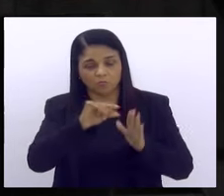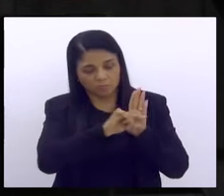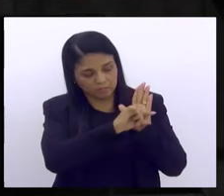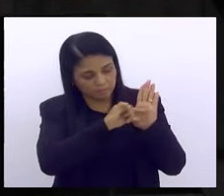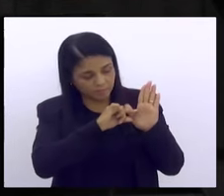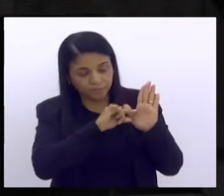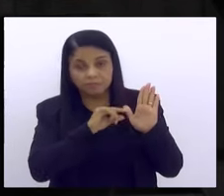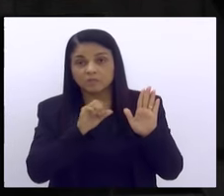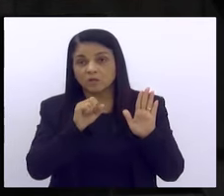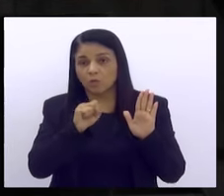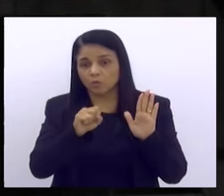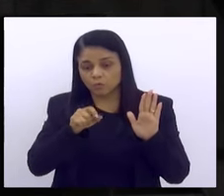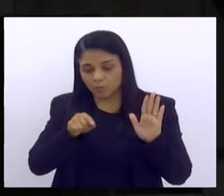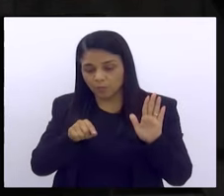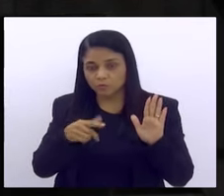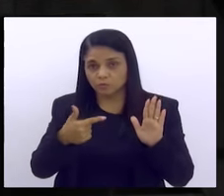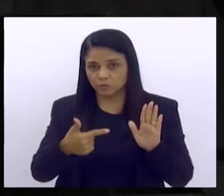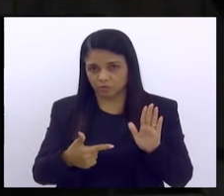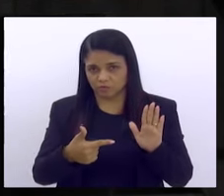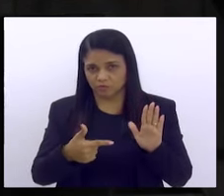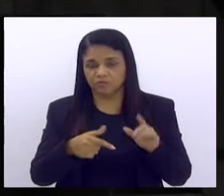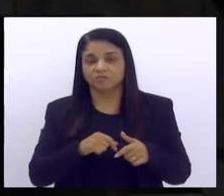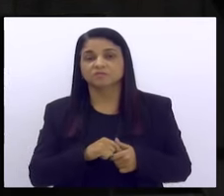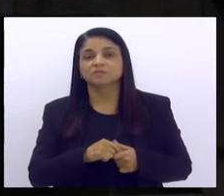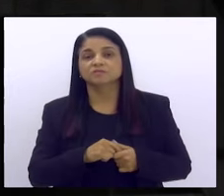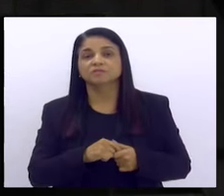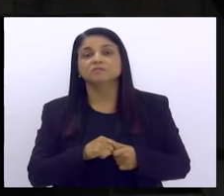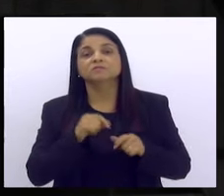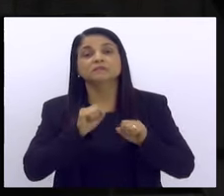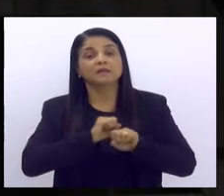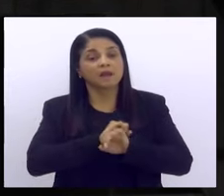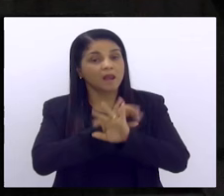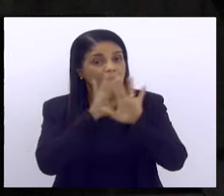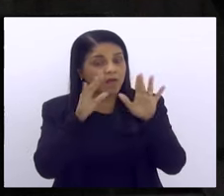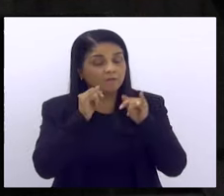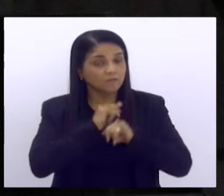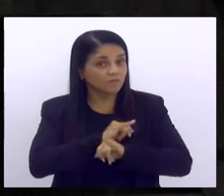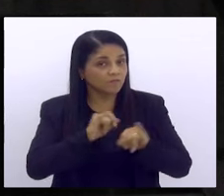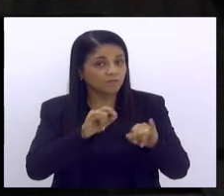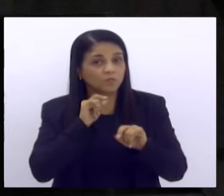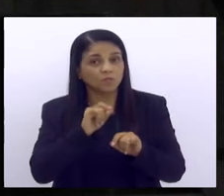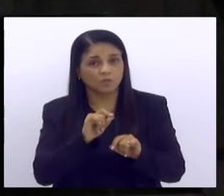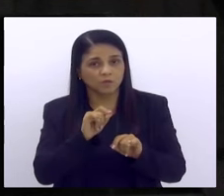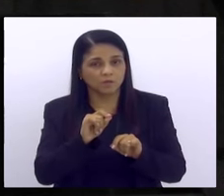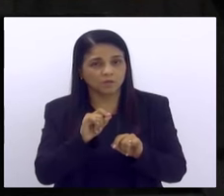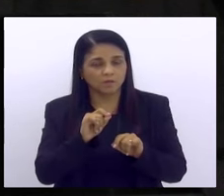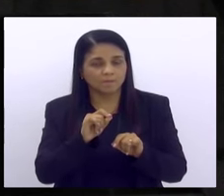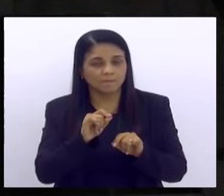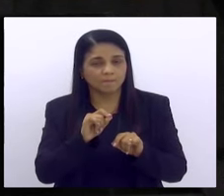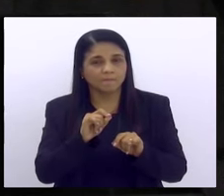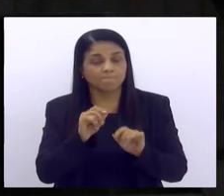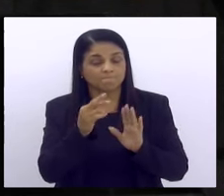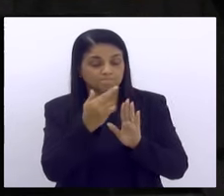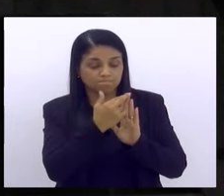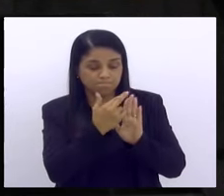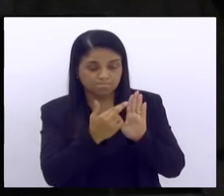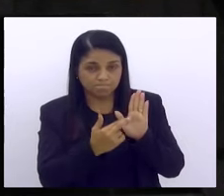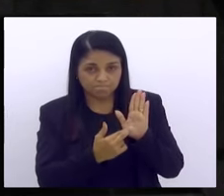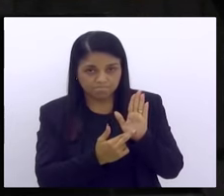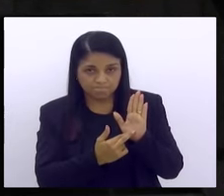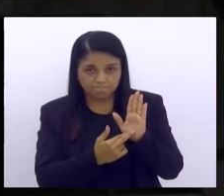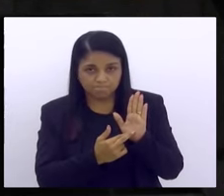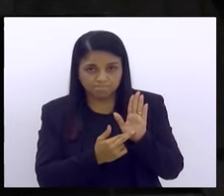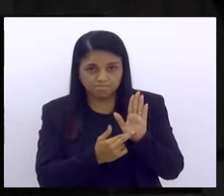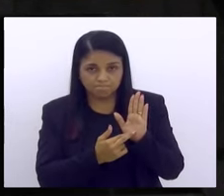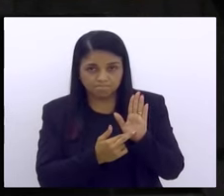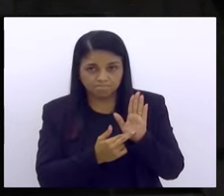8.2, que é claro em informar que, quando a irregularidade